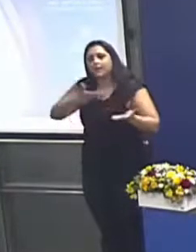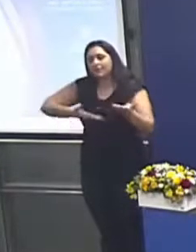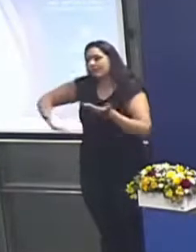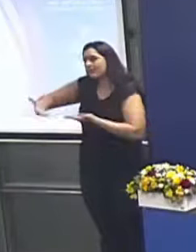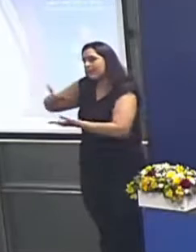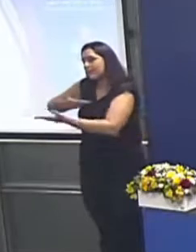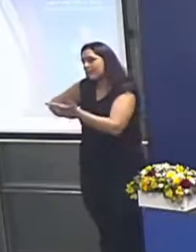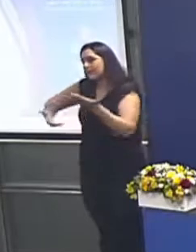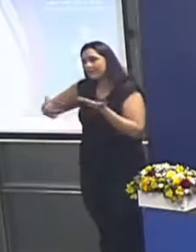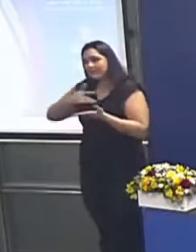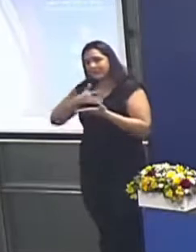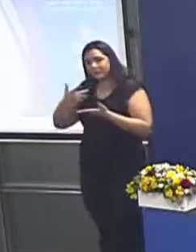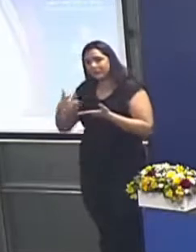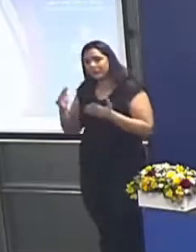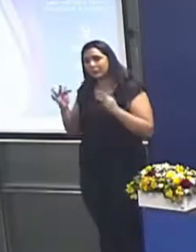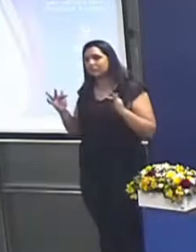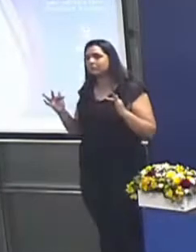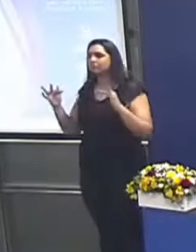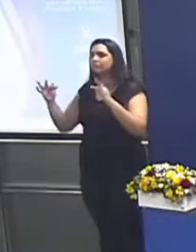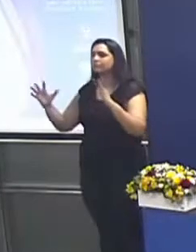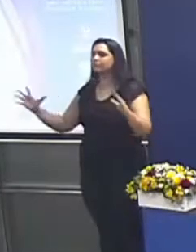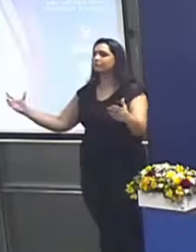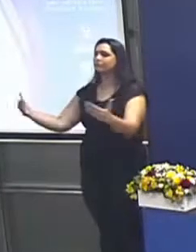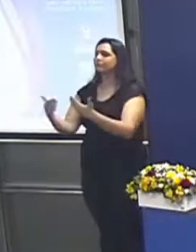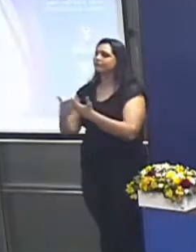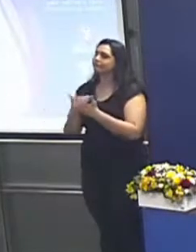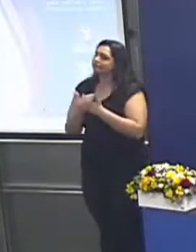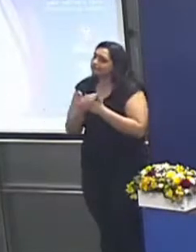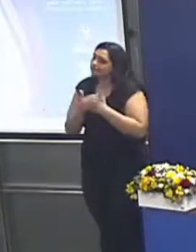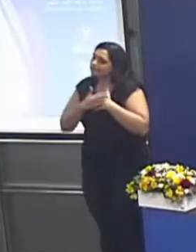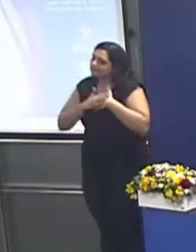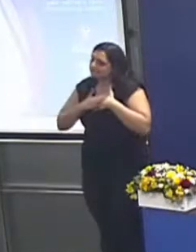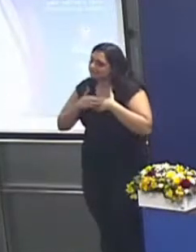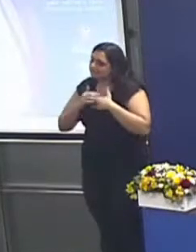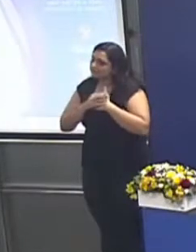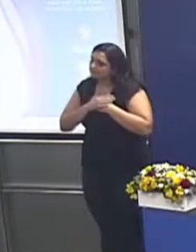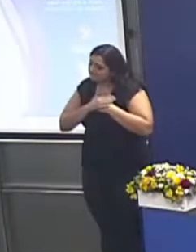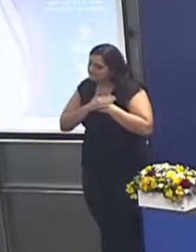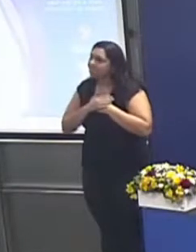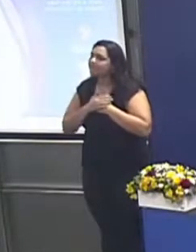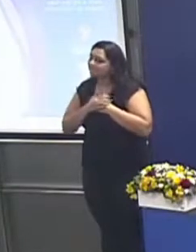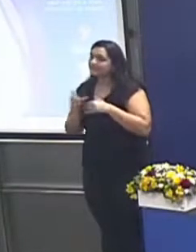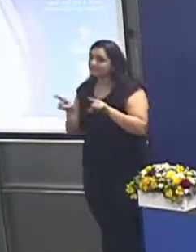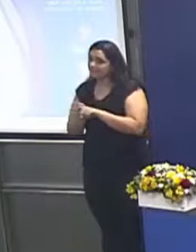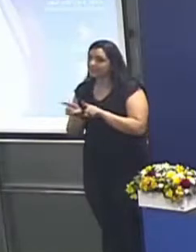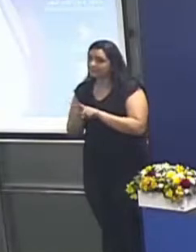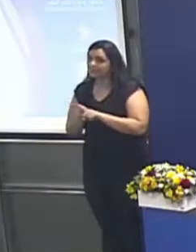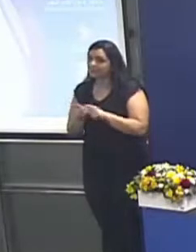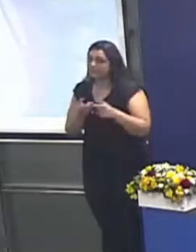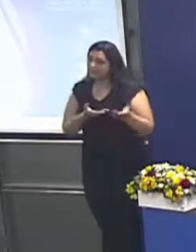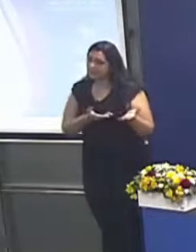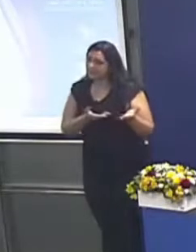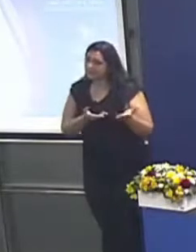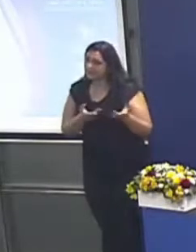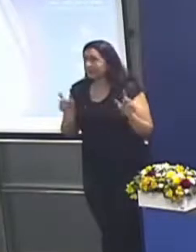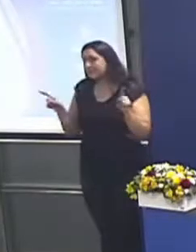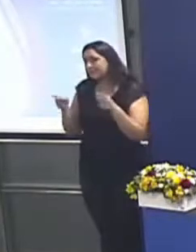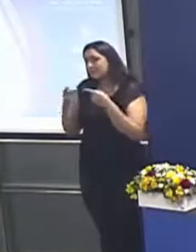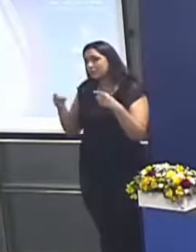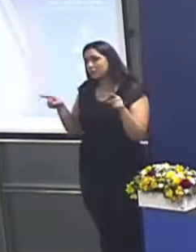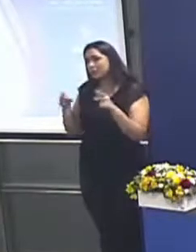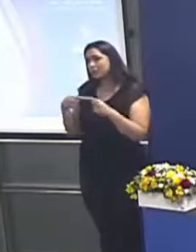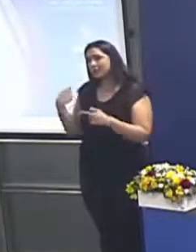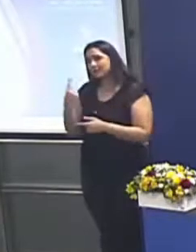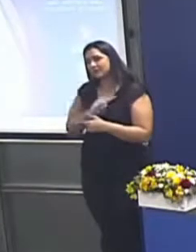dessas dores na perspectiva dos afetos, que tão bem foram trazidos também na música de